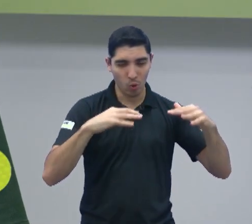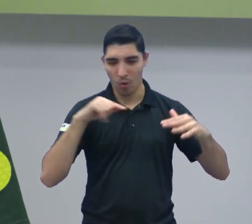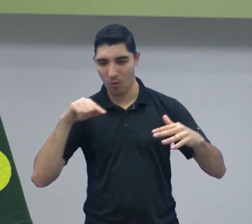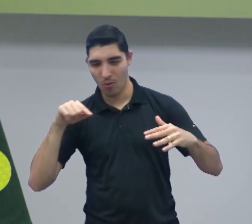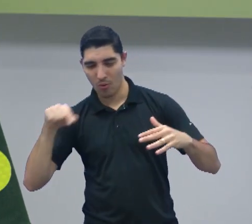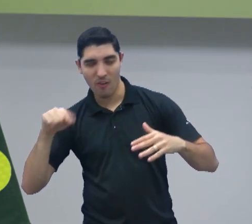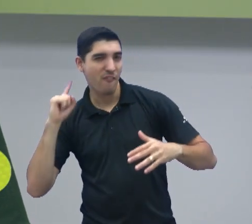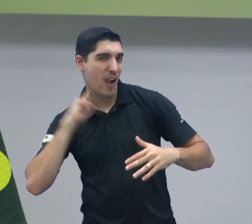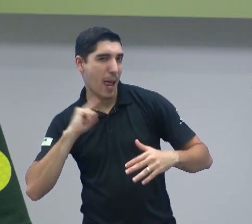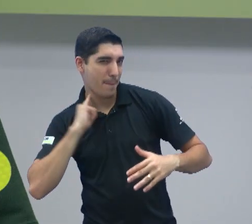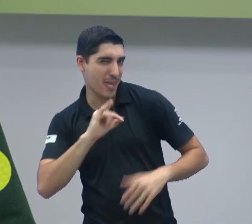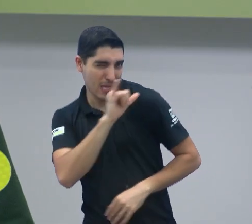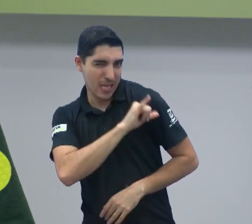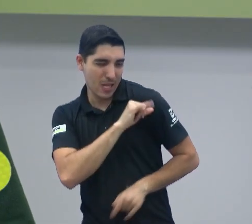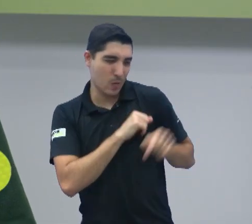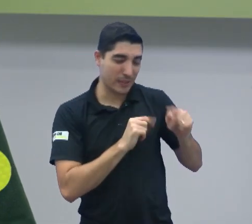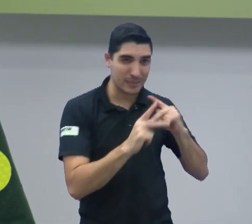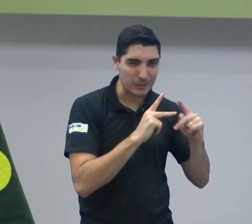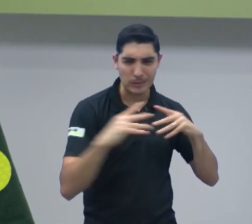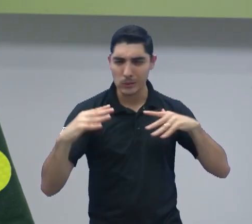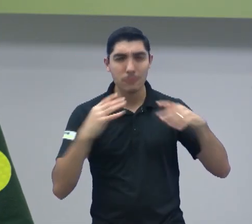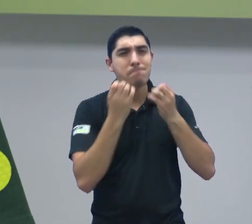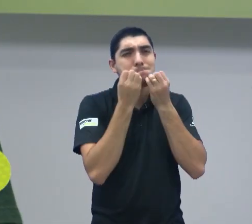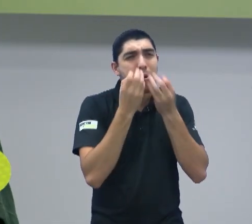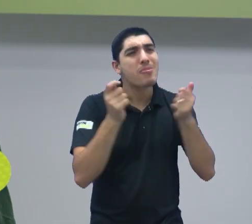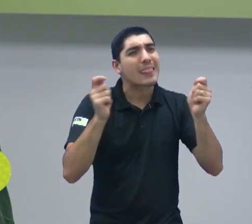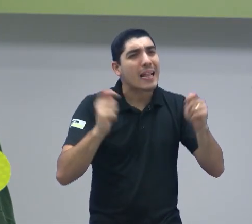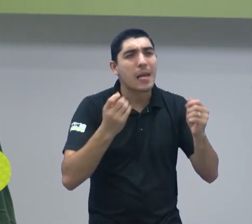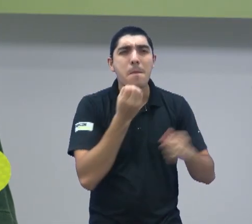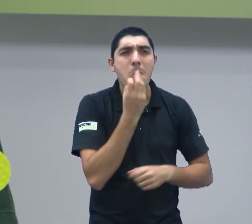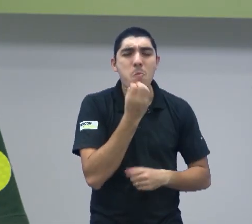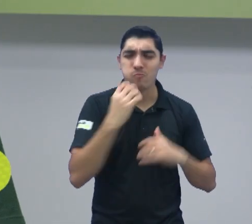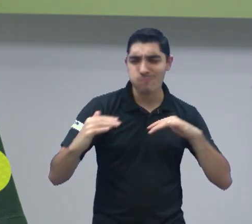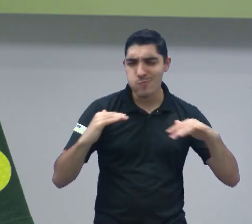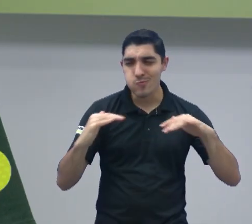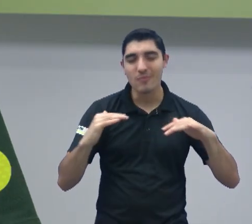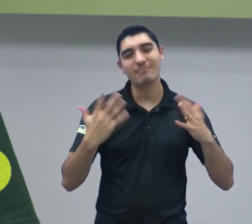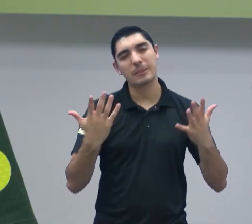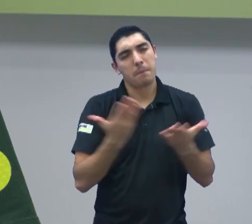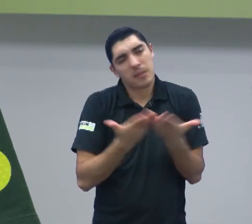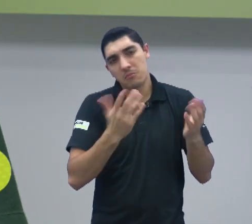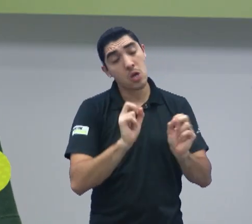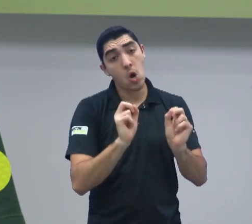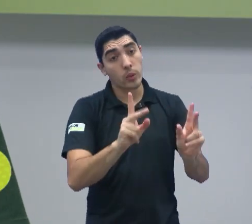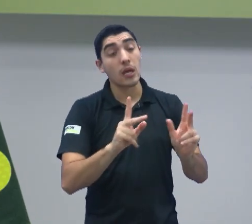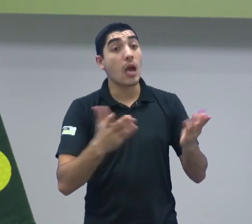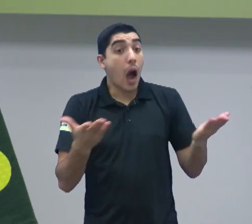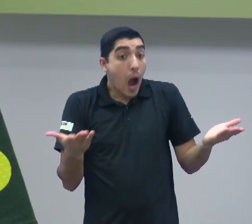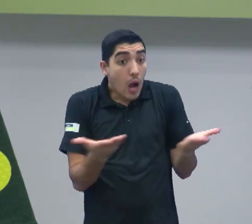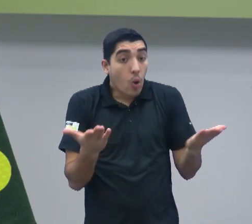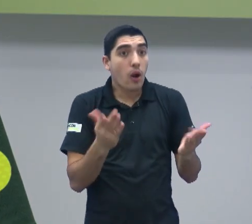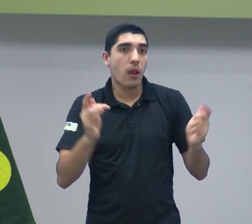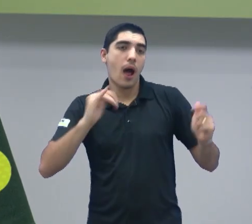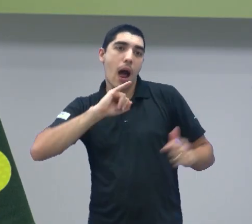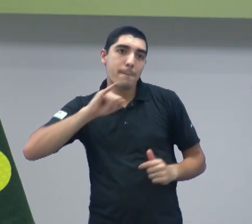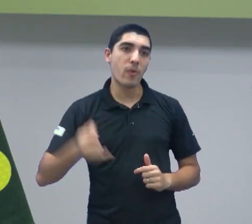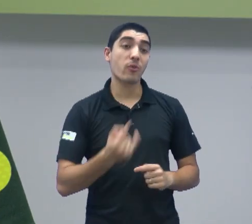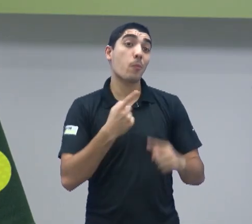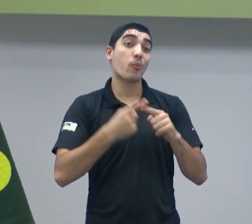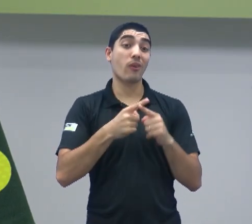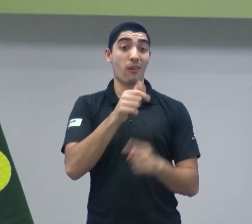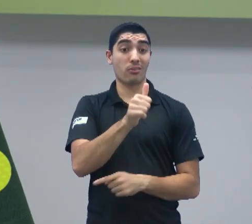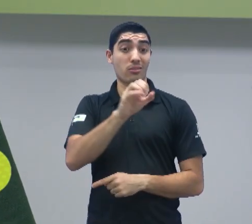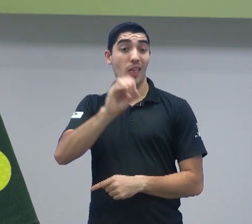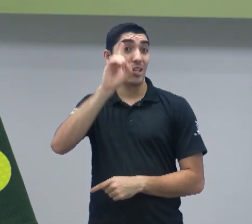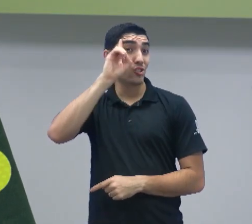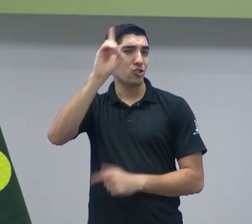do placar, e eu acho que agora tendo esse tempo livre para o Cris poder corrigir os erros, ajustar a equipe, tem tudo para poder o São José